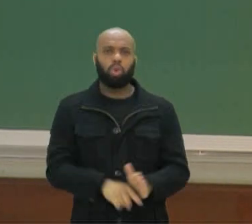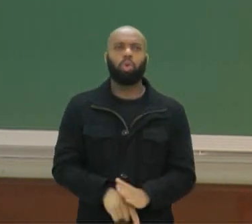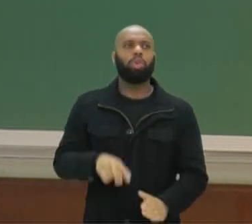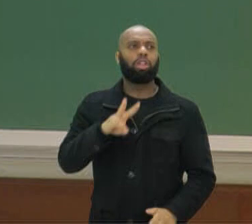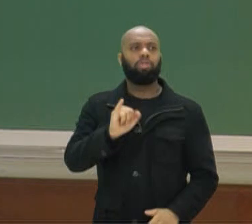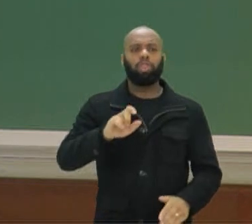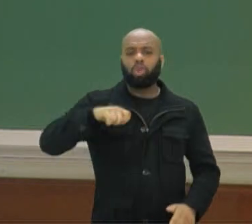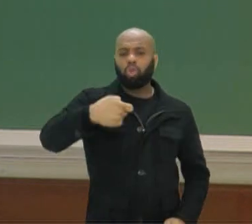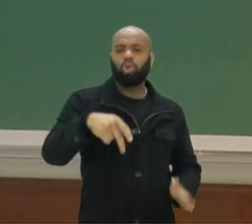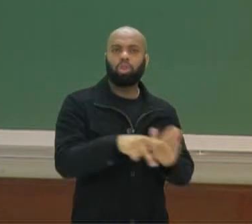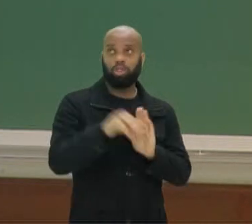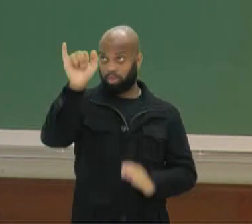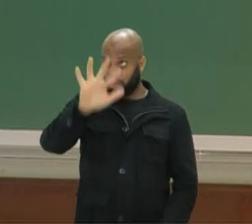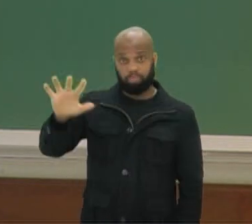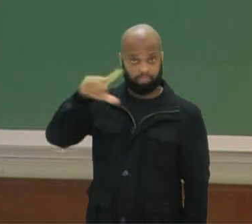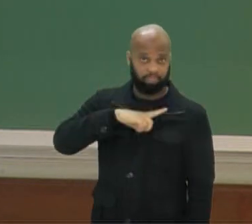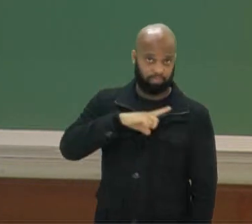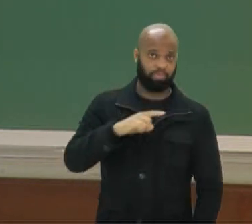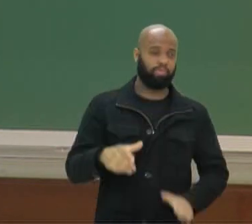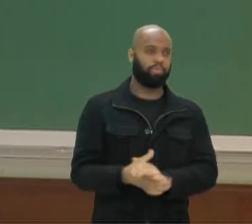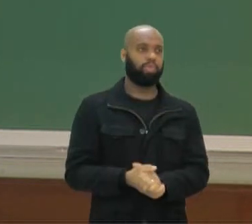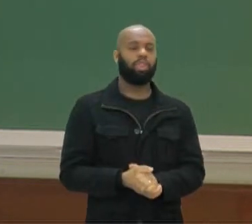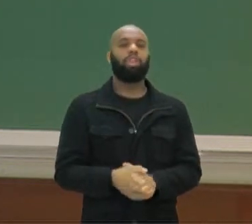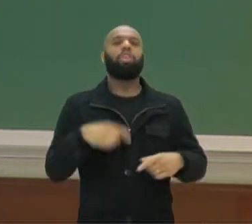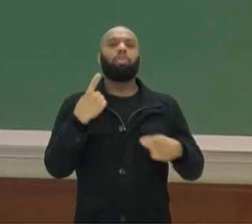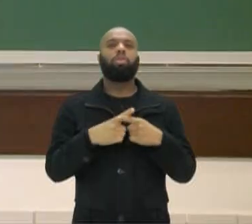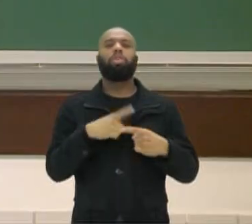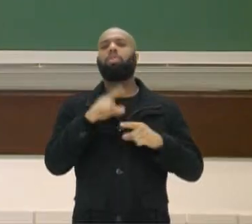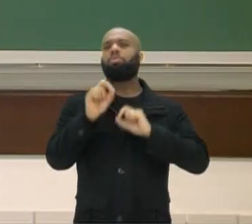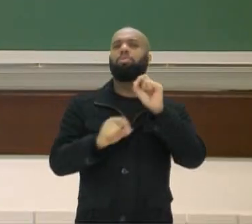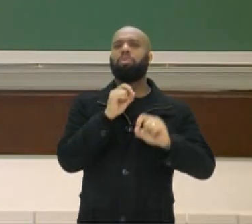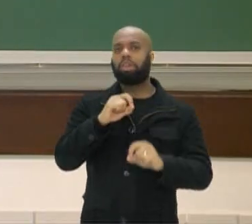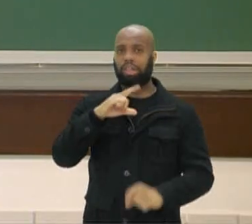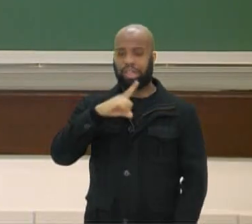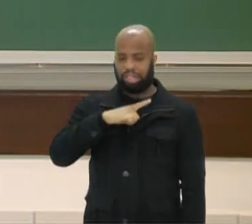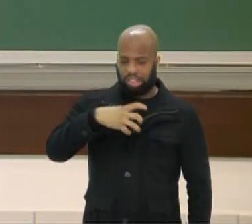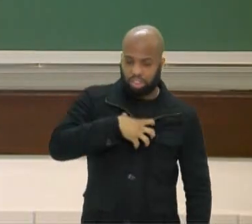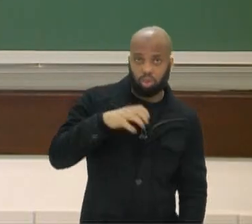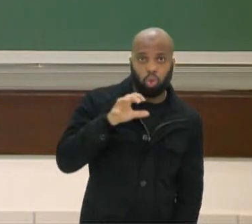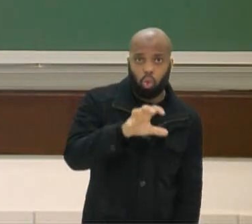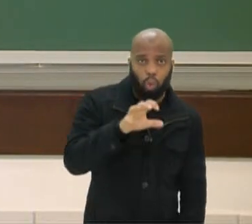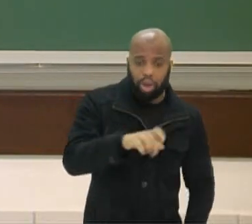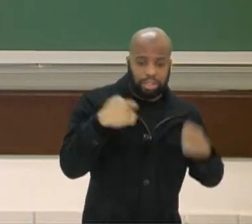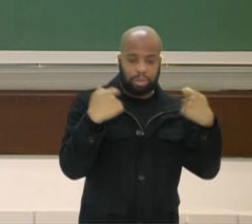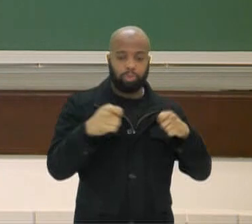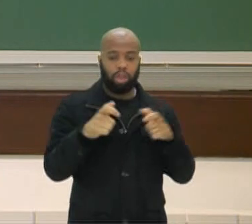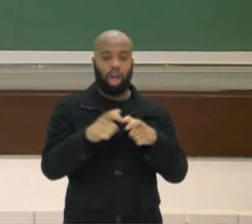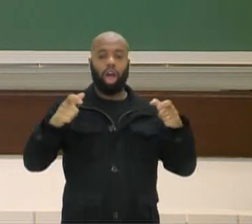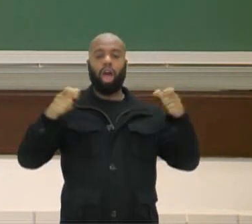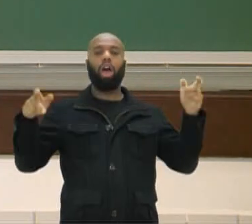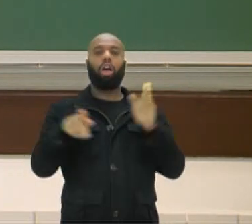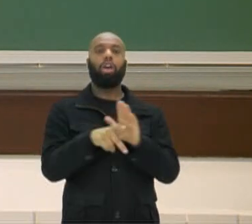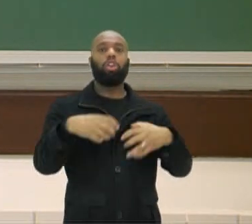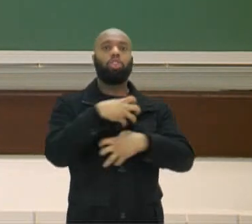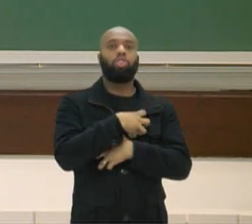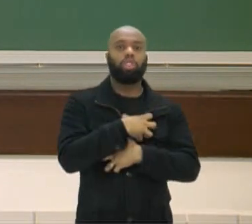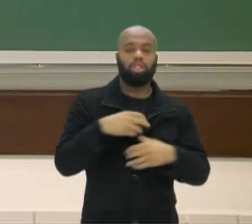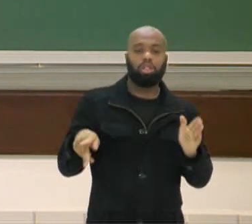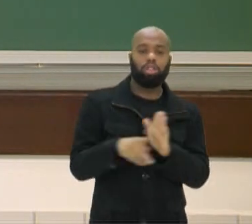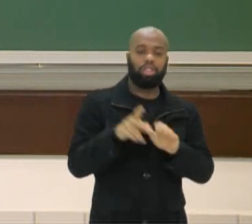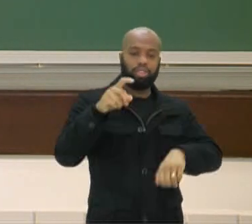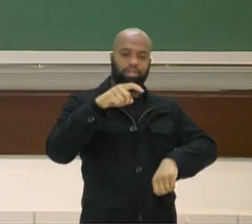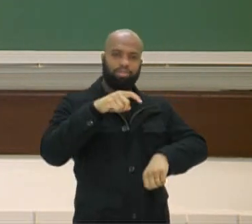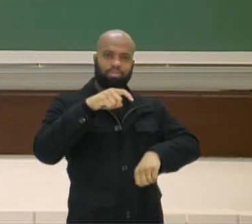é sobre uma imagem, tá? Lembrando que, sendo assim, a gente precisa ampliar a nossa noção de